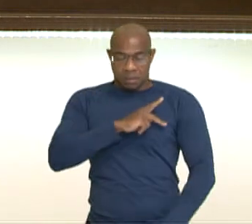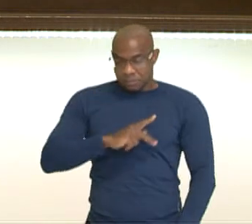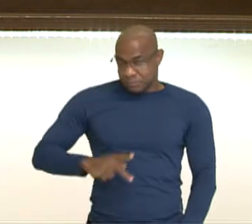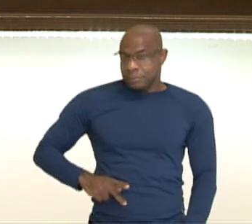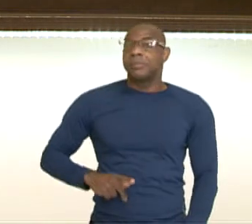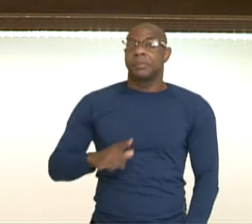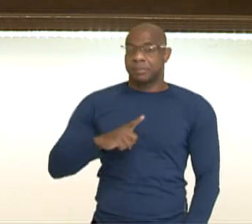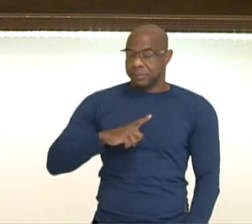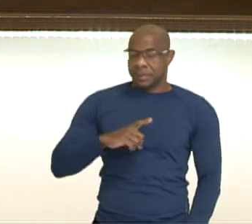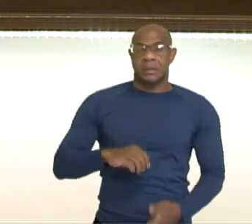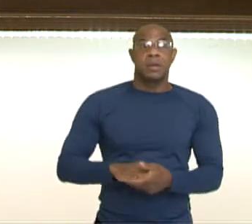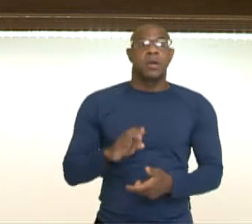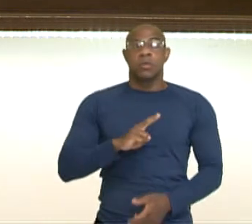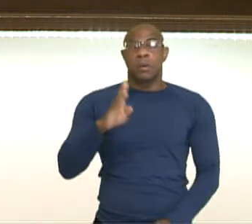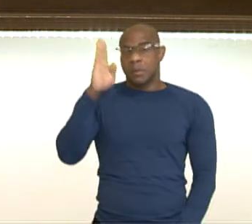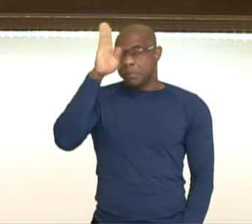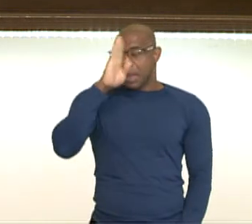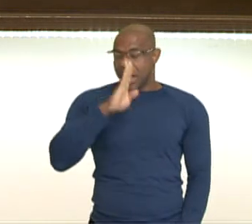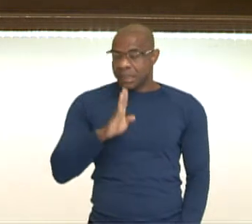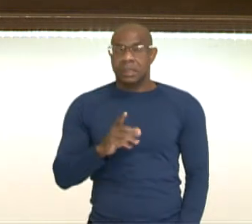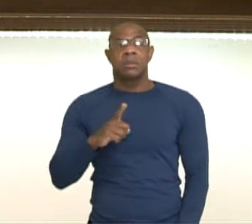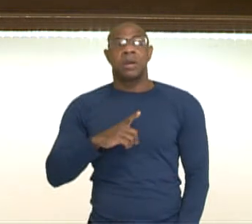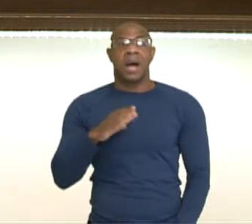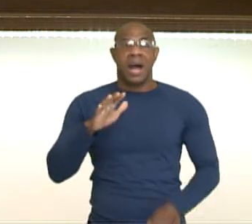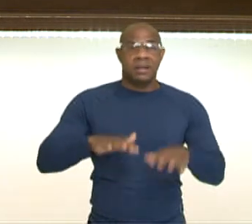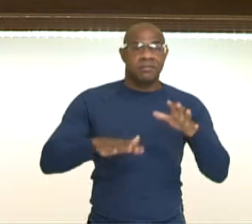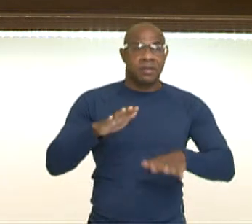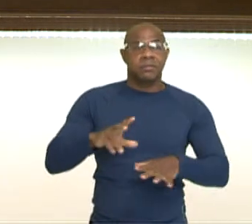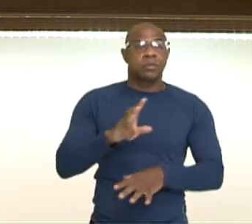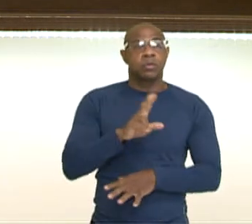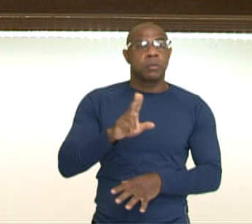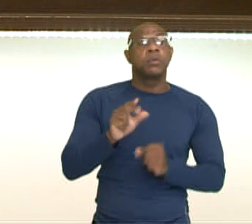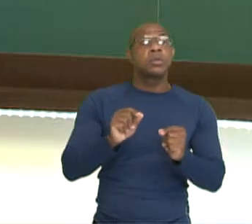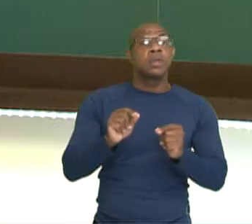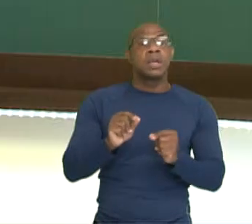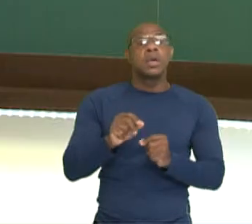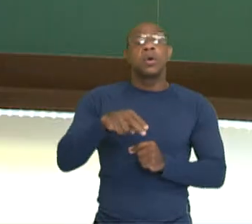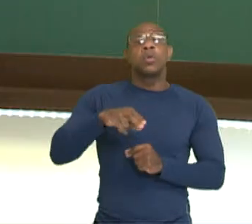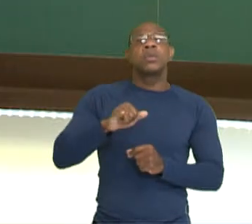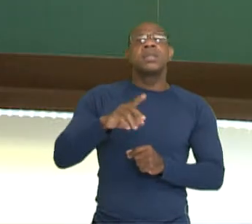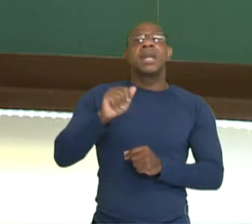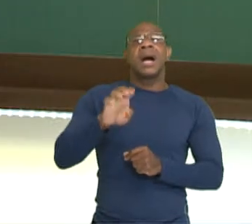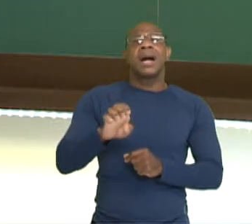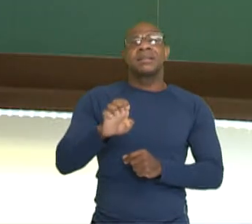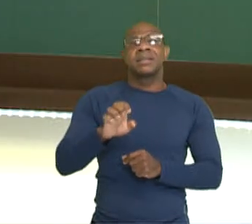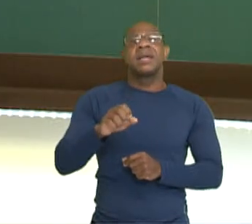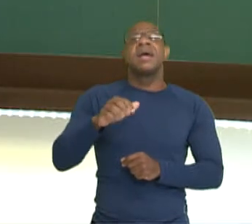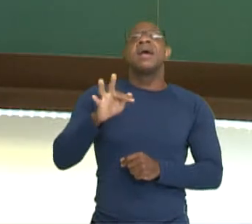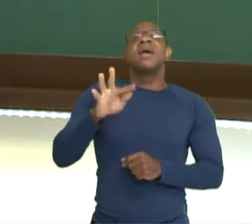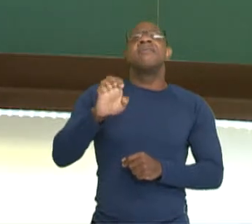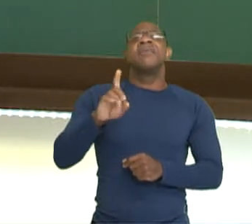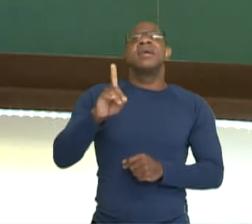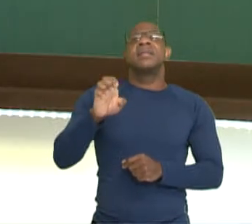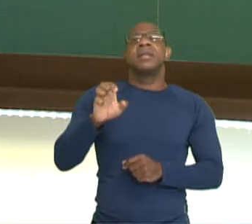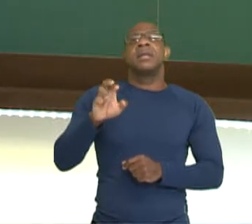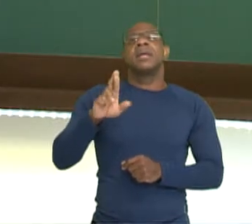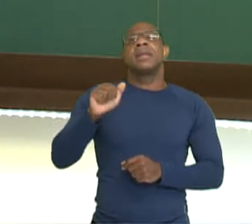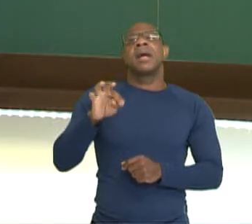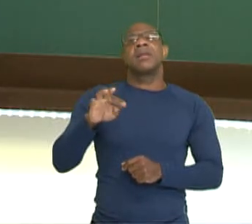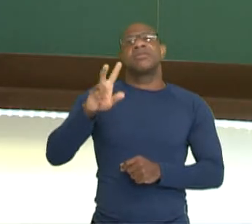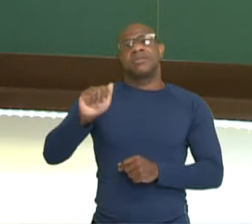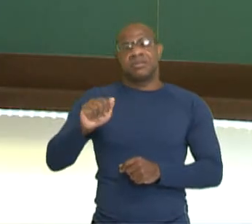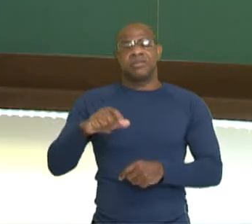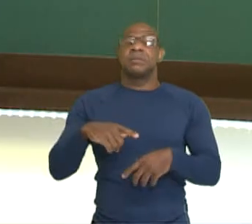até que o nome do Brasil puxa muitas vezes o quesito unidade federativa e que nós